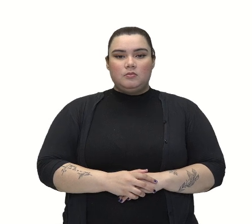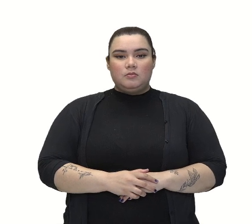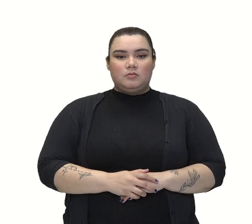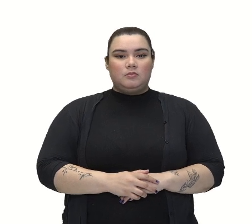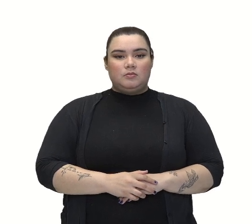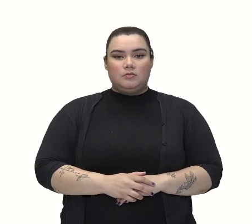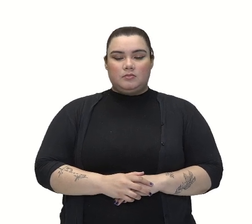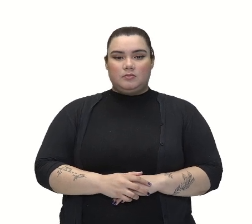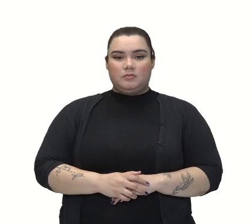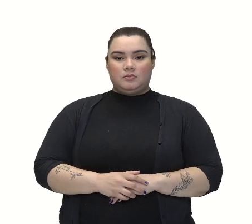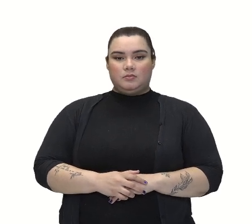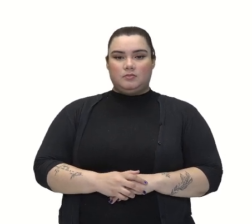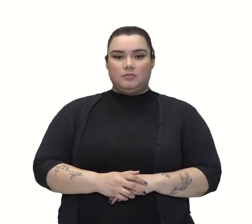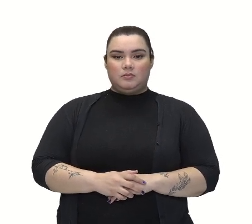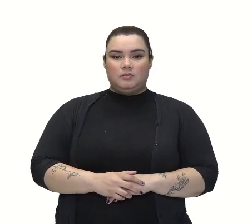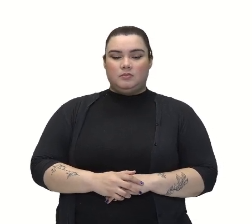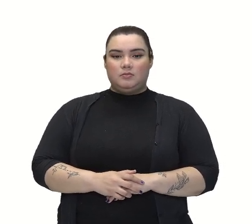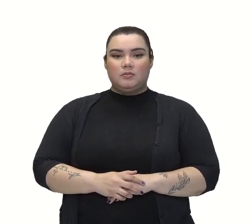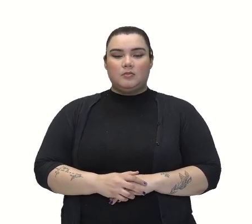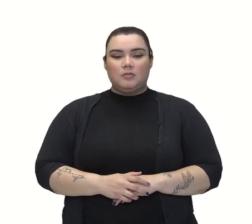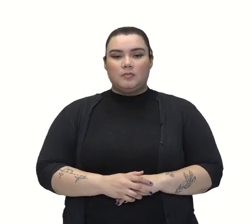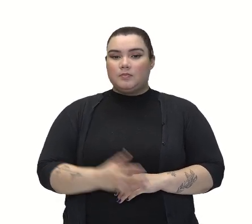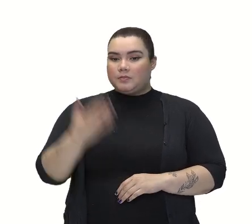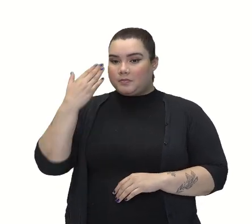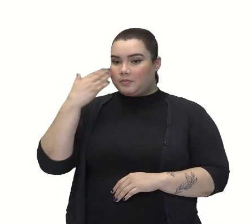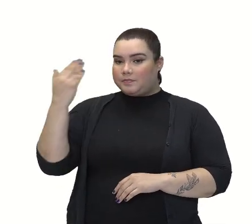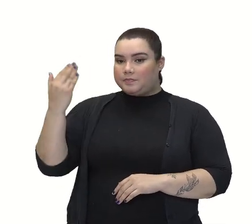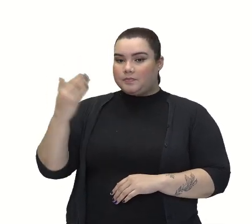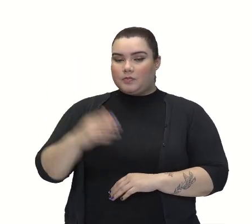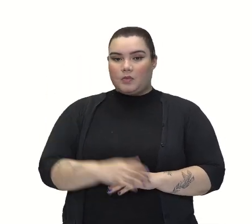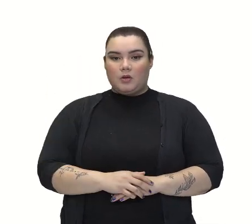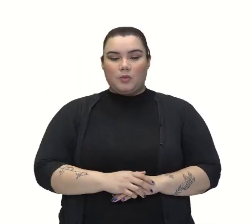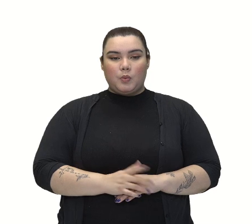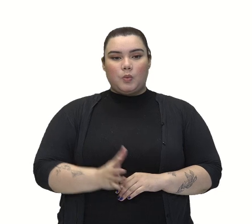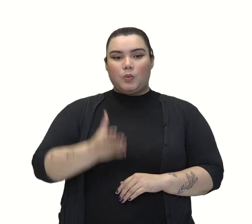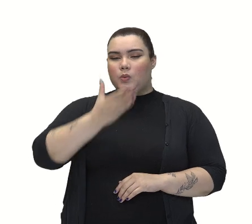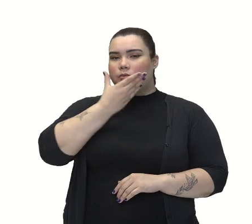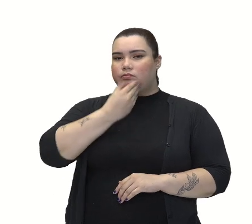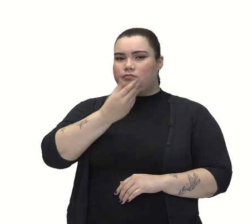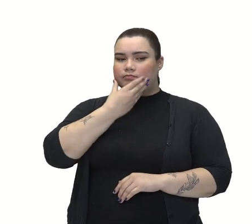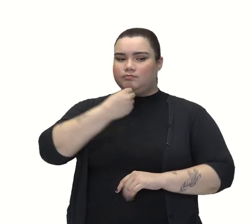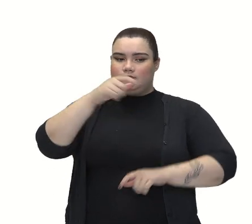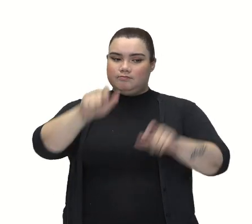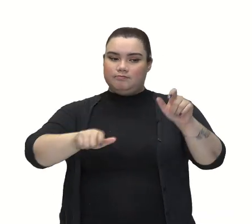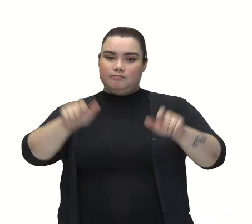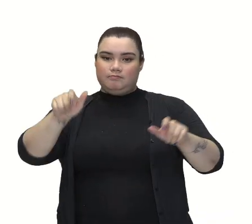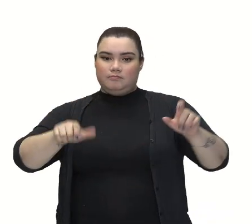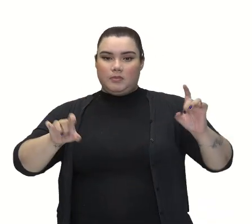Os meninos terminaram a